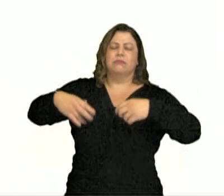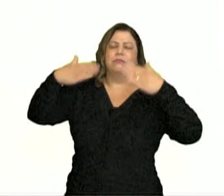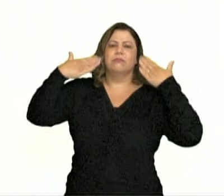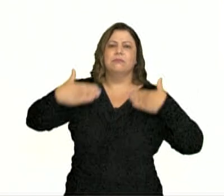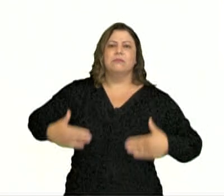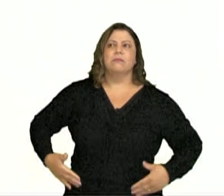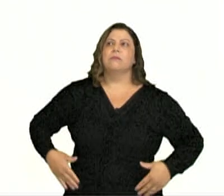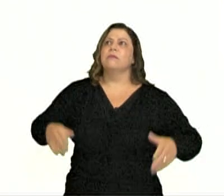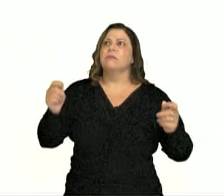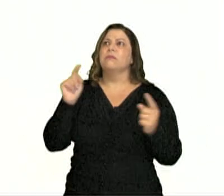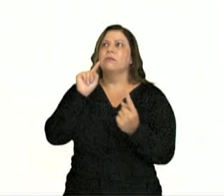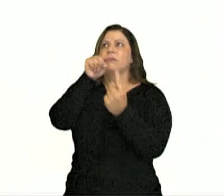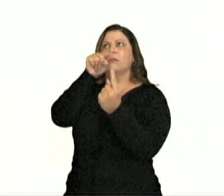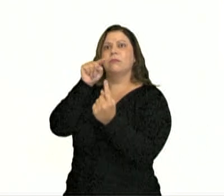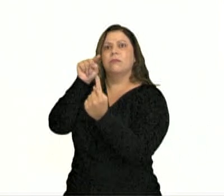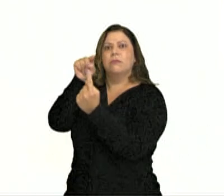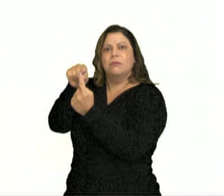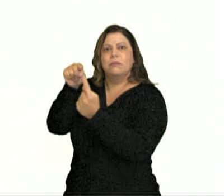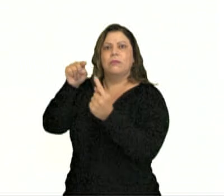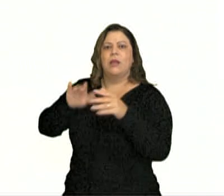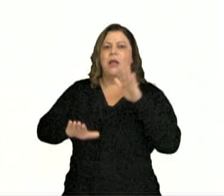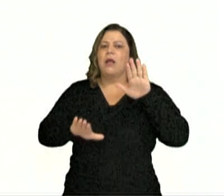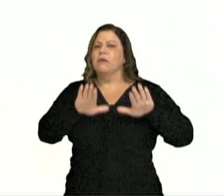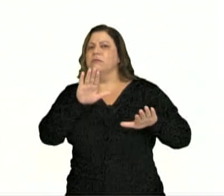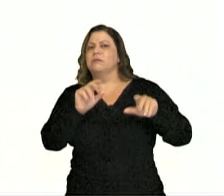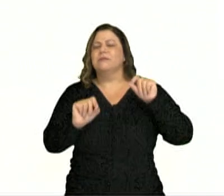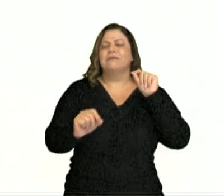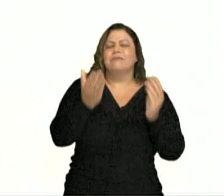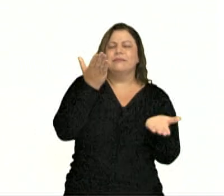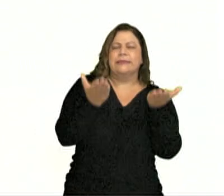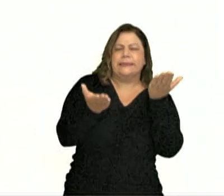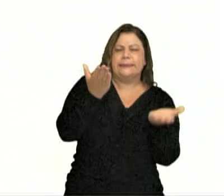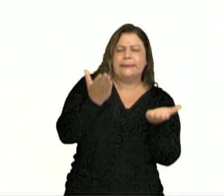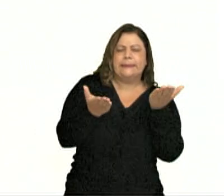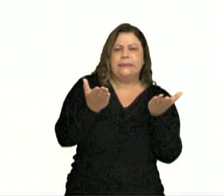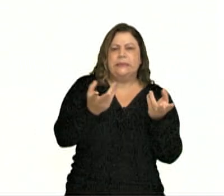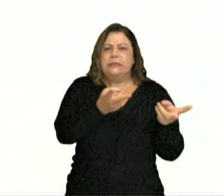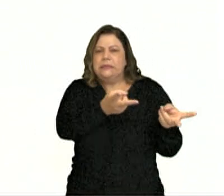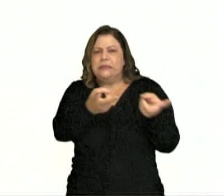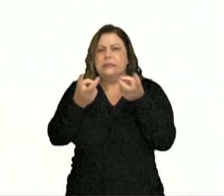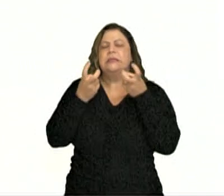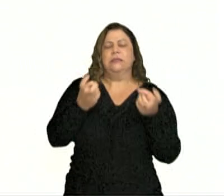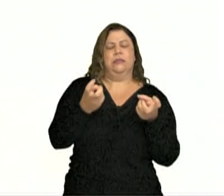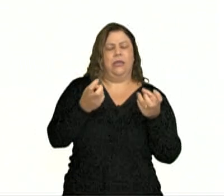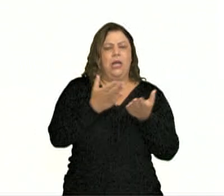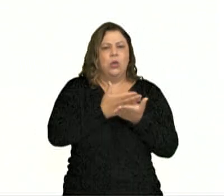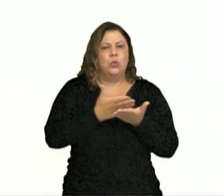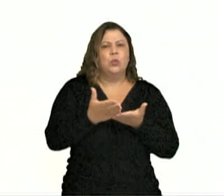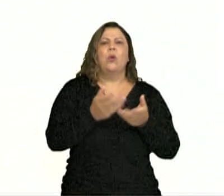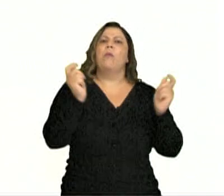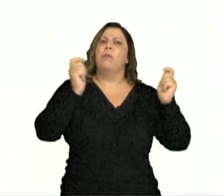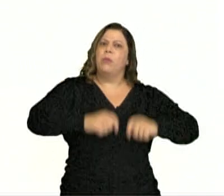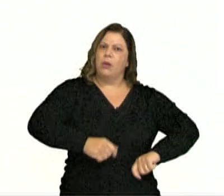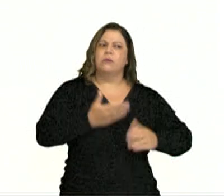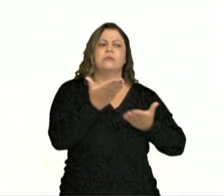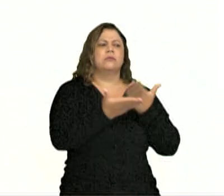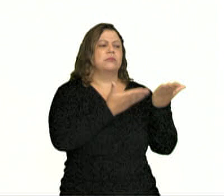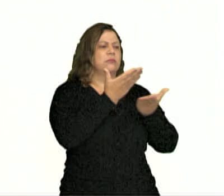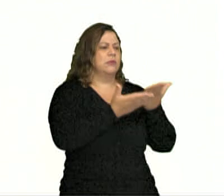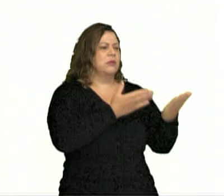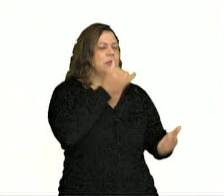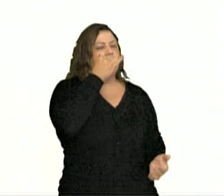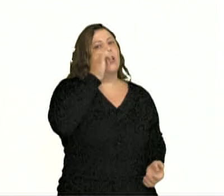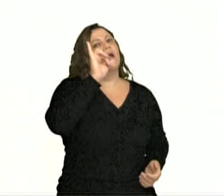a identificação de alguns desequilíbrios que, se forem percebidos no seu início, podem ser tratados, evitando